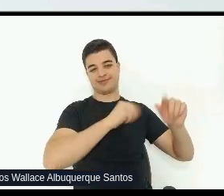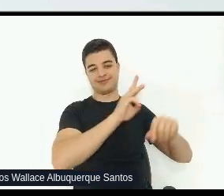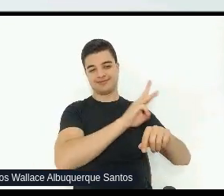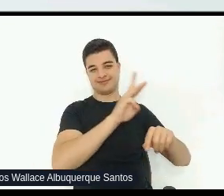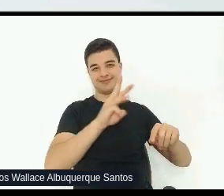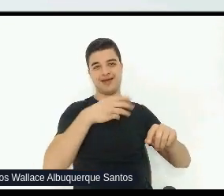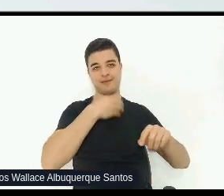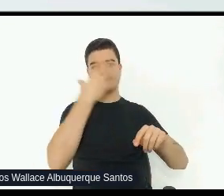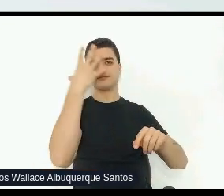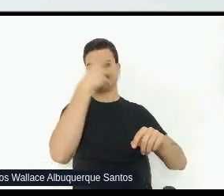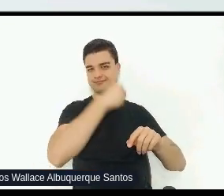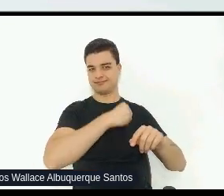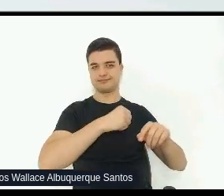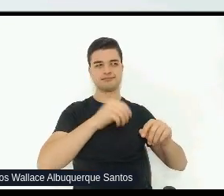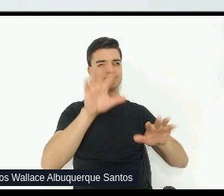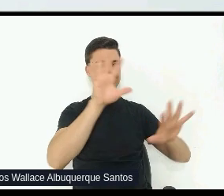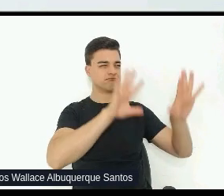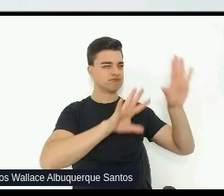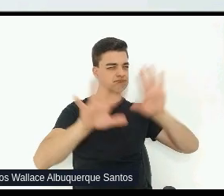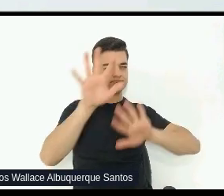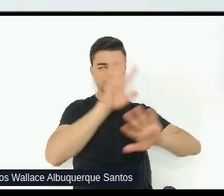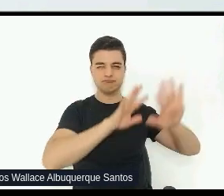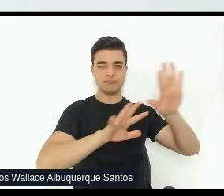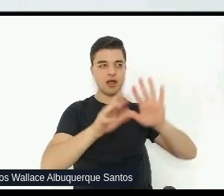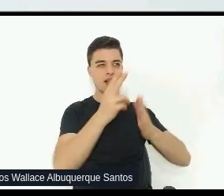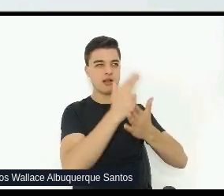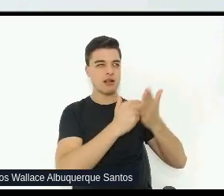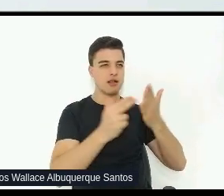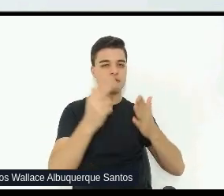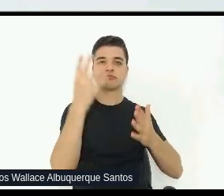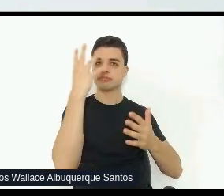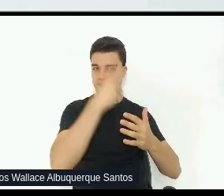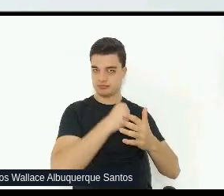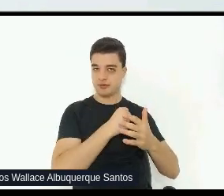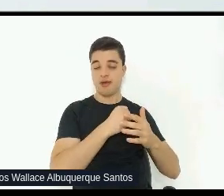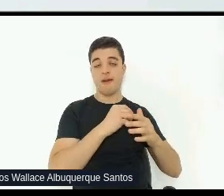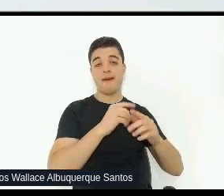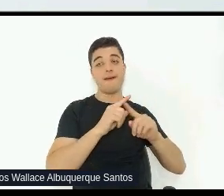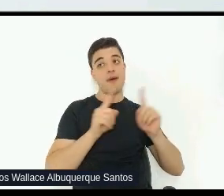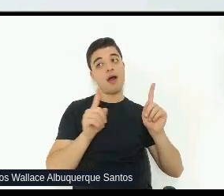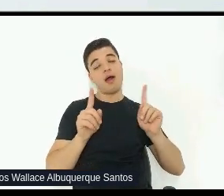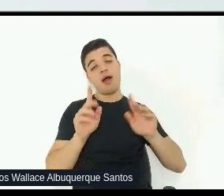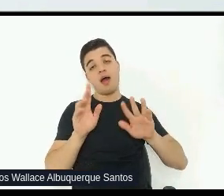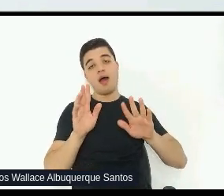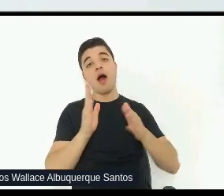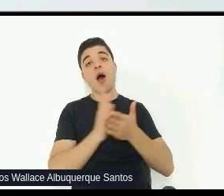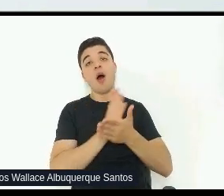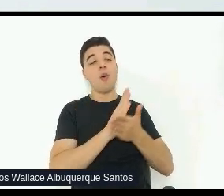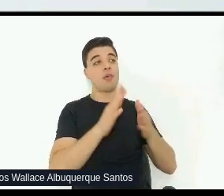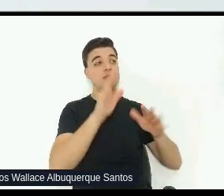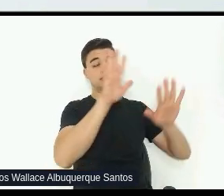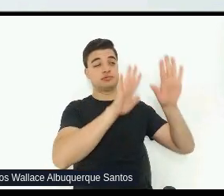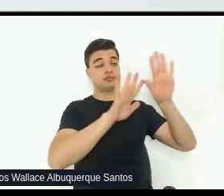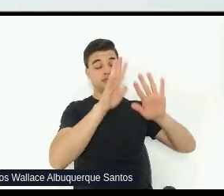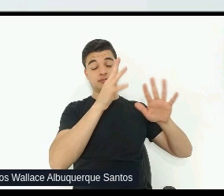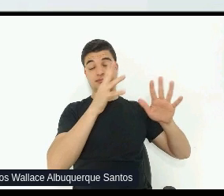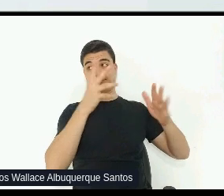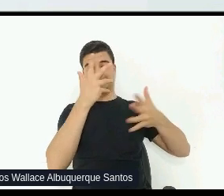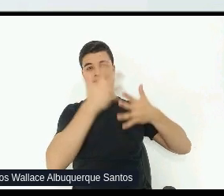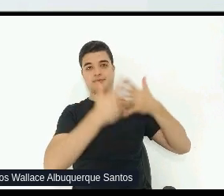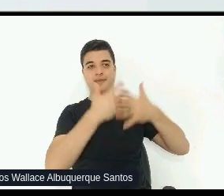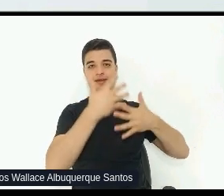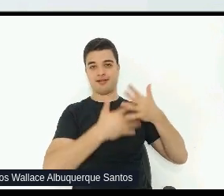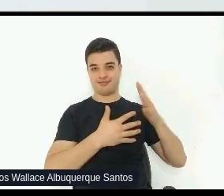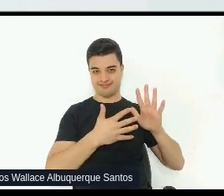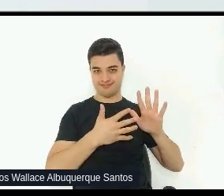essa animação dificulta a nossa leitura e a nossa percepção do conteúdo, né? Então, a gente tem que dar para o nosso usuário essa possibilidade